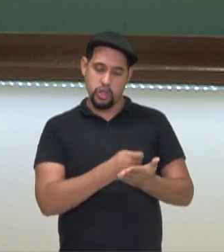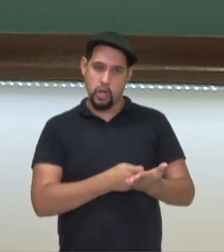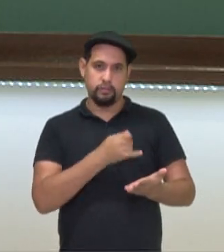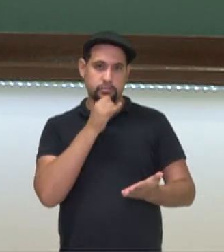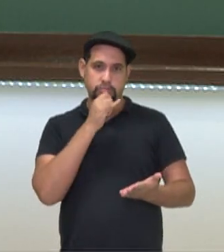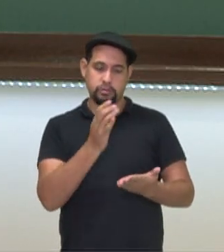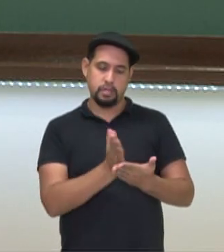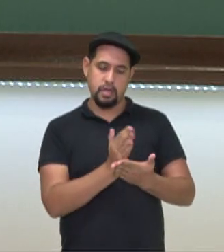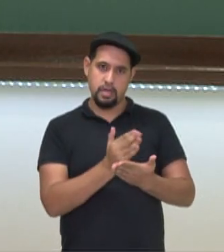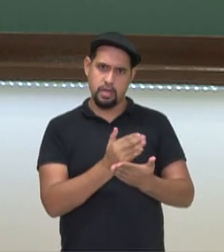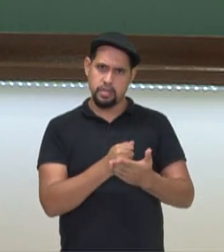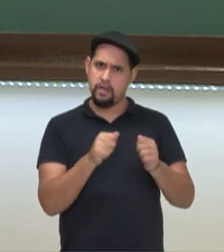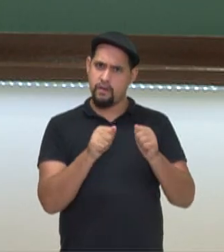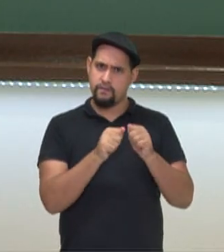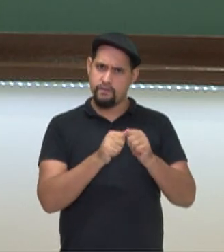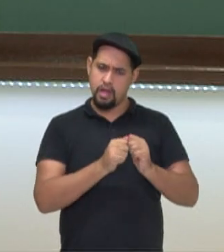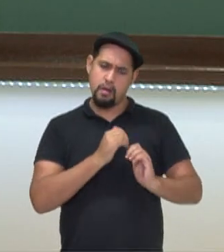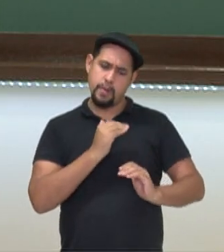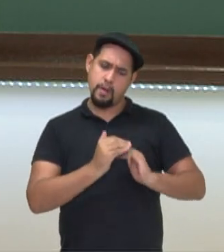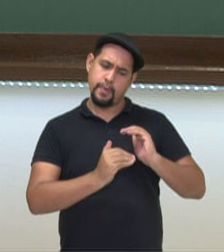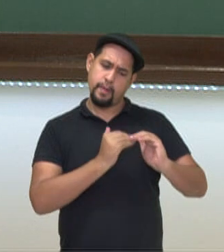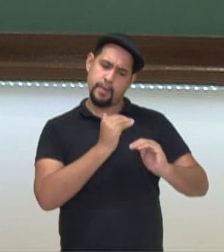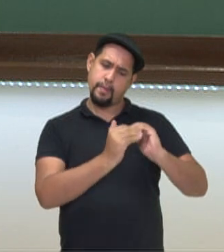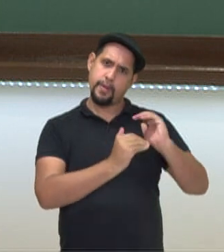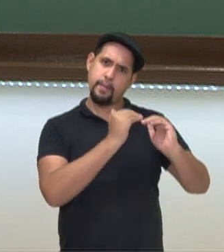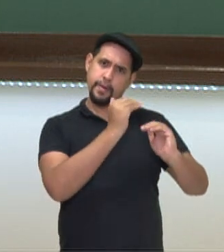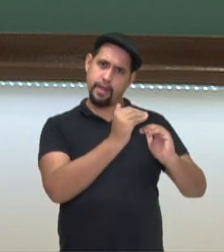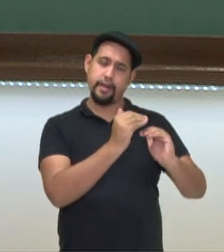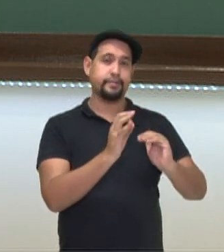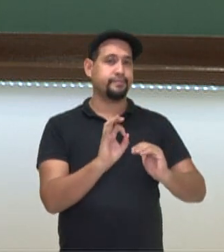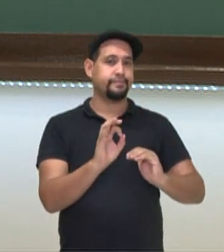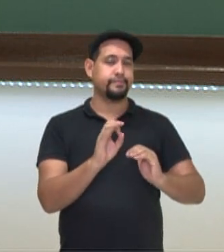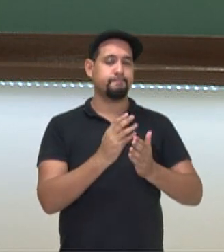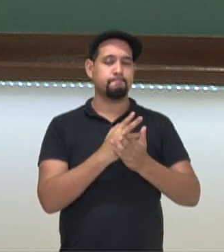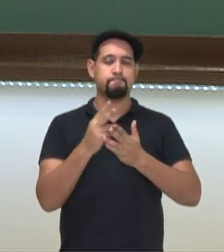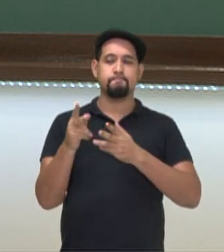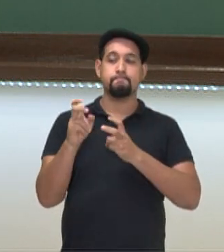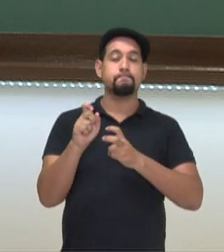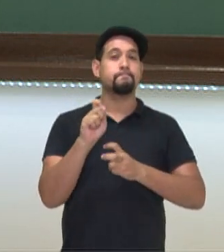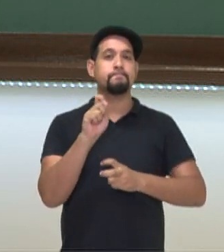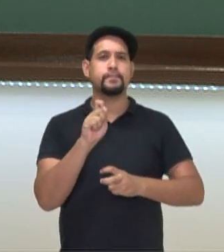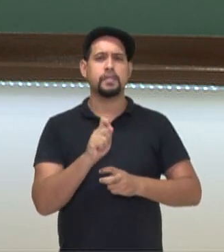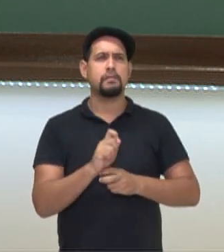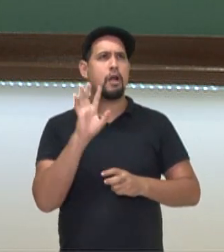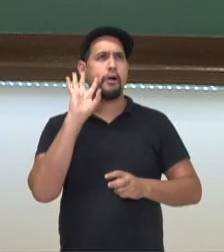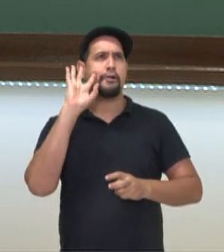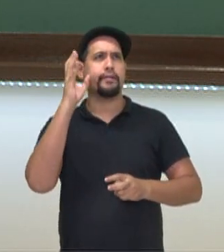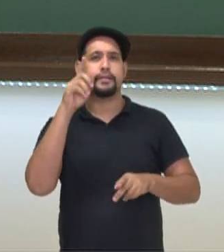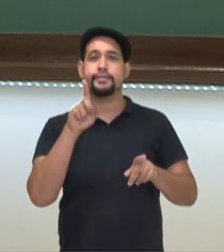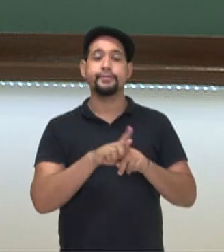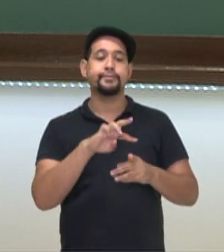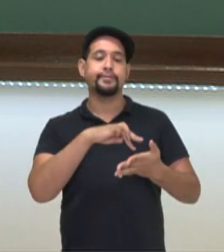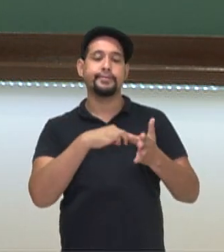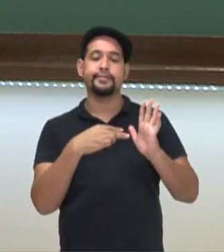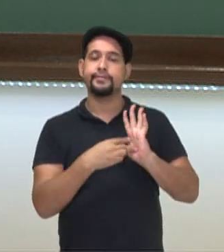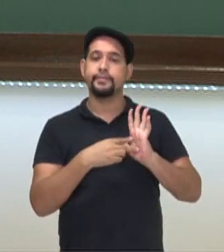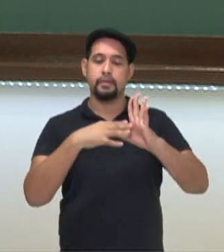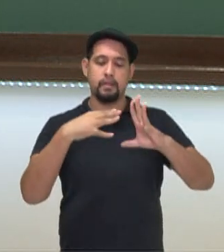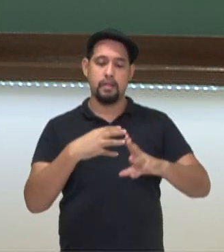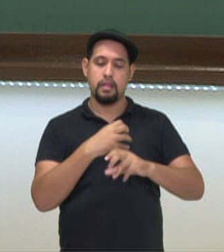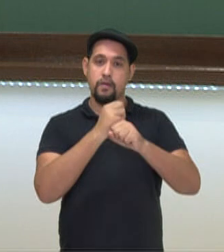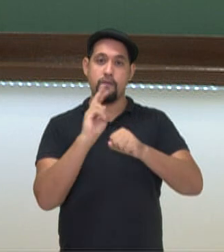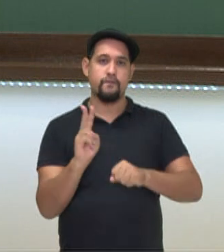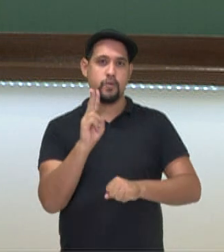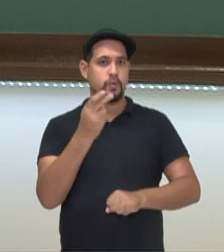no seu caderno, vá refazendo os passos devagarinho e comece a perceber o que está acontecendo e o que significa calcular o